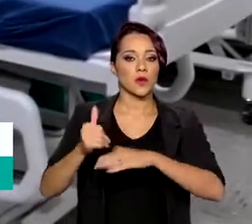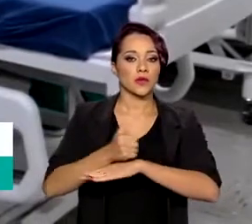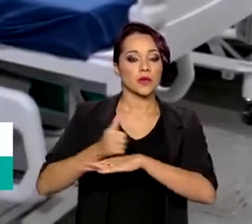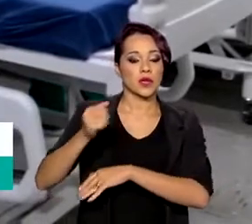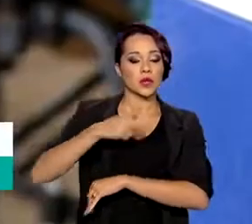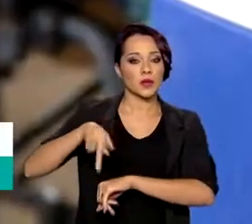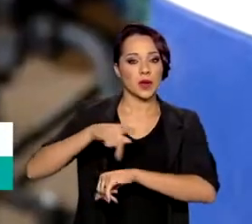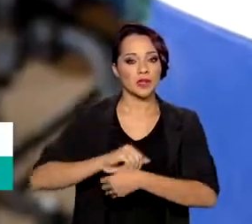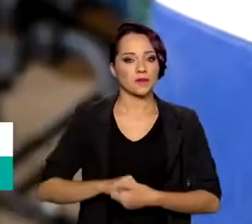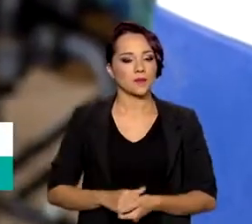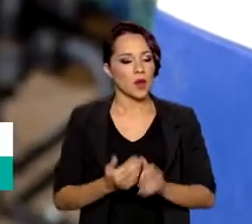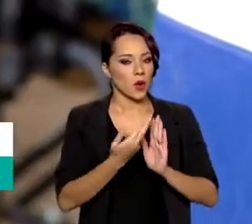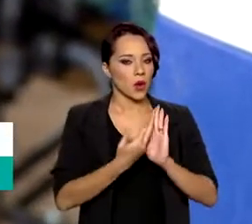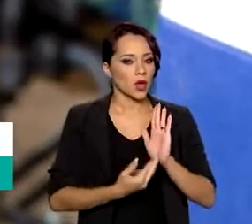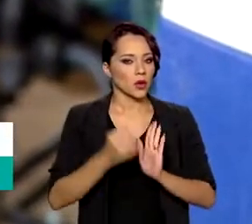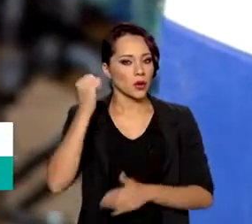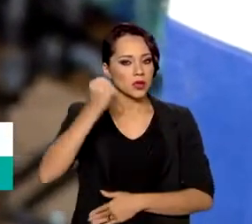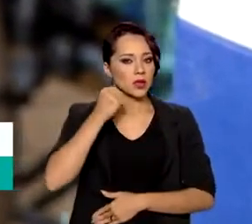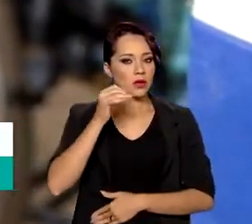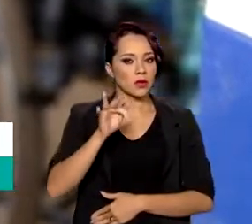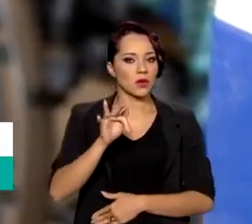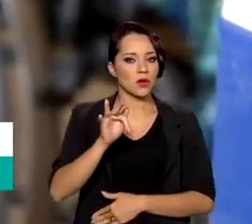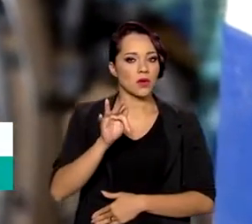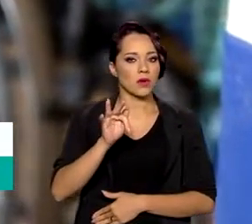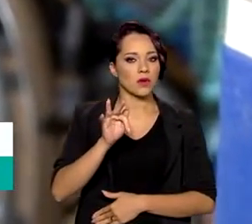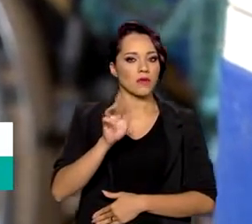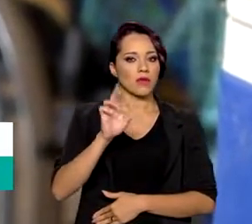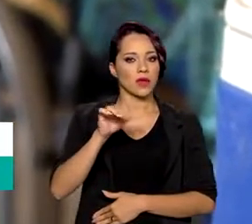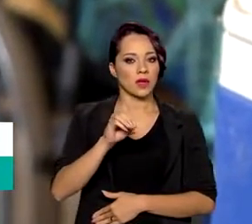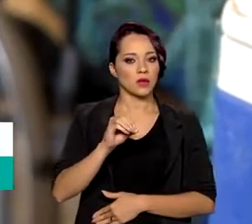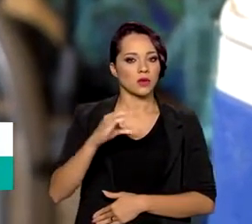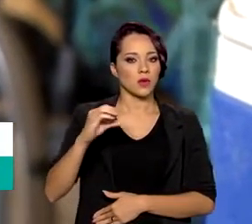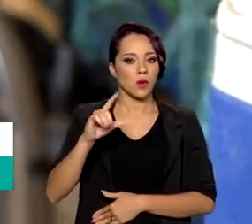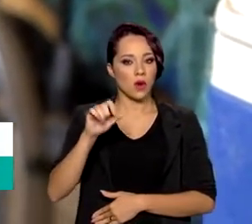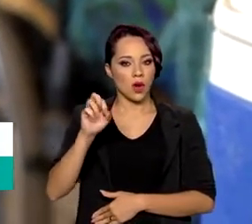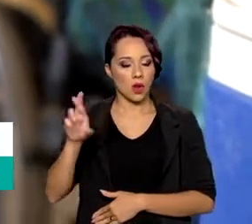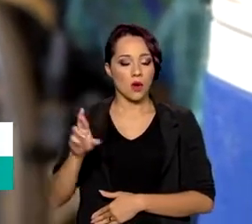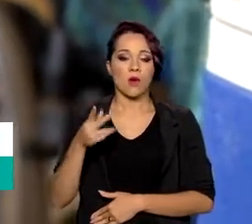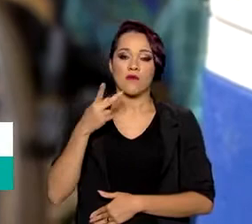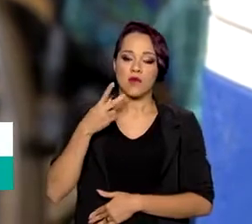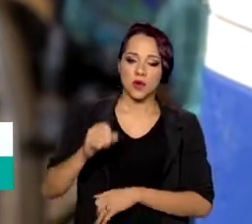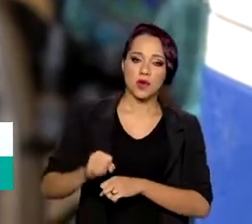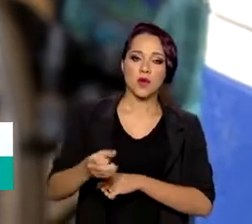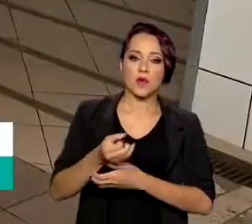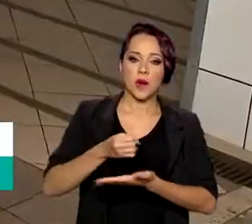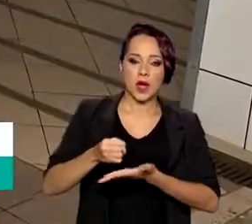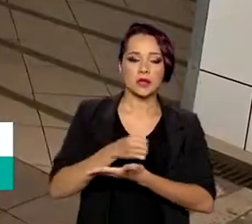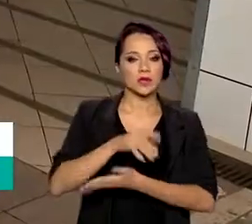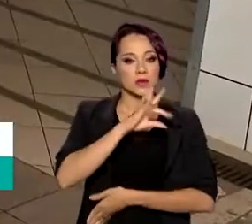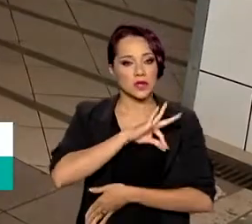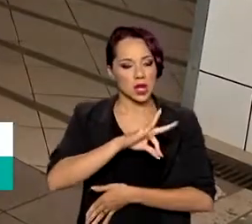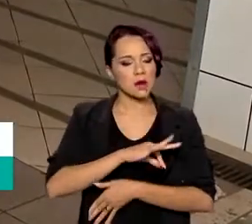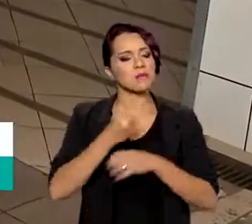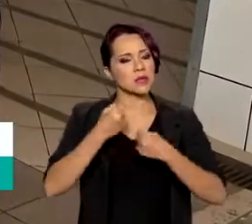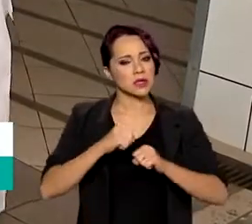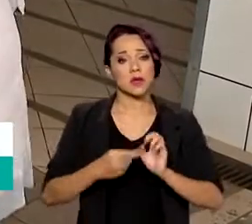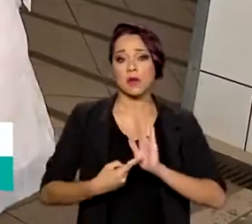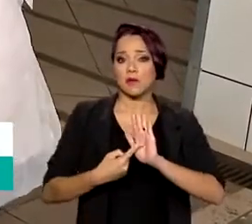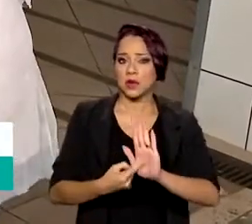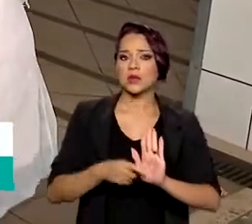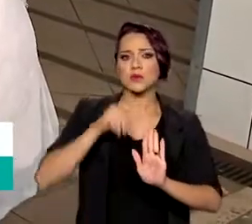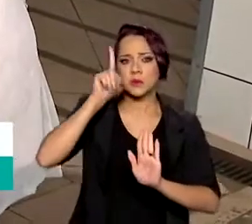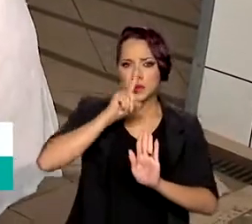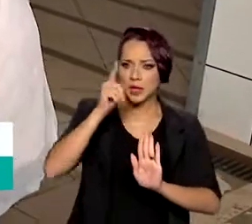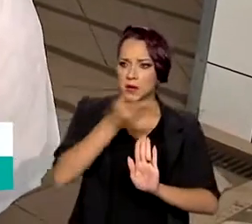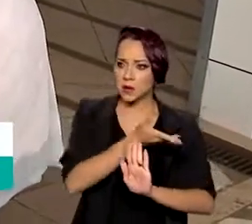país. O relator, o senador Fernando Collor, do PTB de Alagoas, defendeu o piso salarial da categoria, apontando os riscos